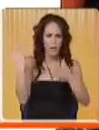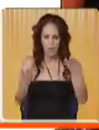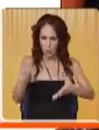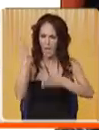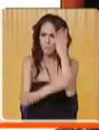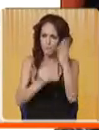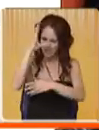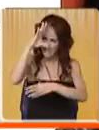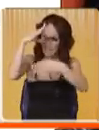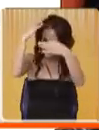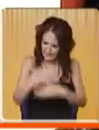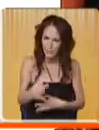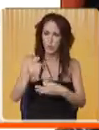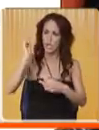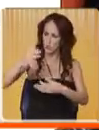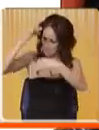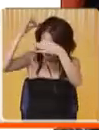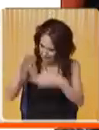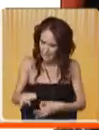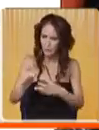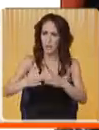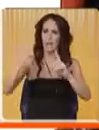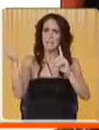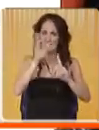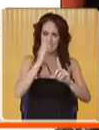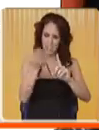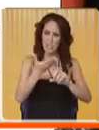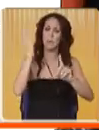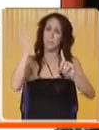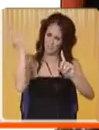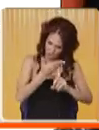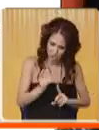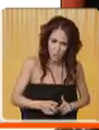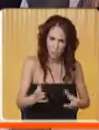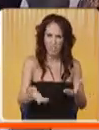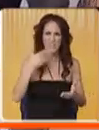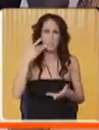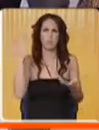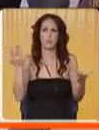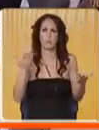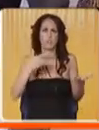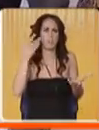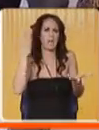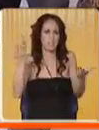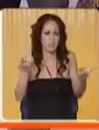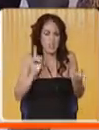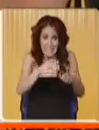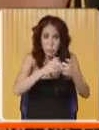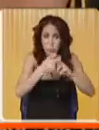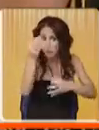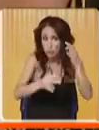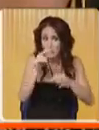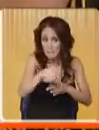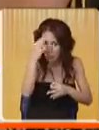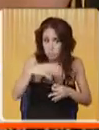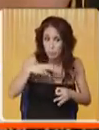facto, advogados que são advogados, juízes que são juízes, penalizar quem tem que ser penalizado e deixarmos de tretas. Porque este é o problema da justiça.